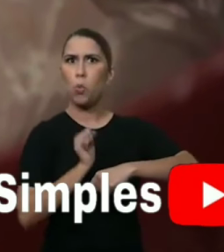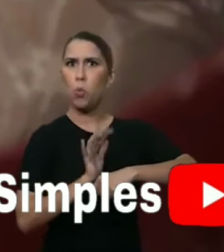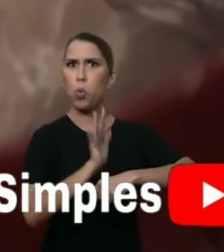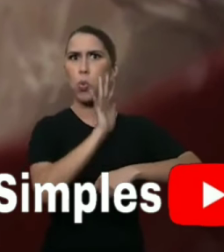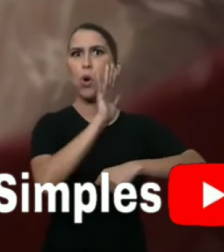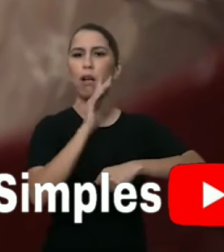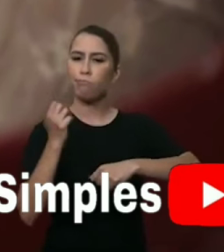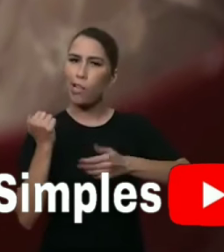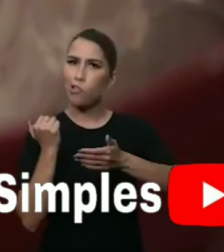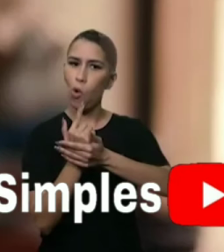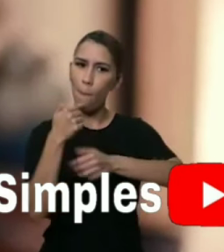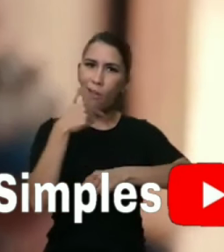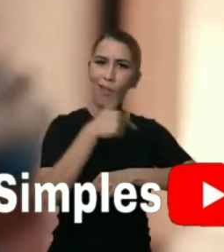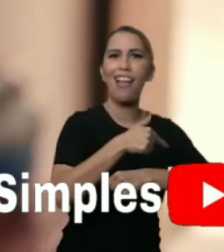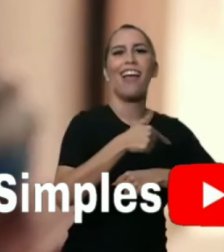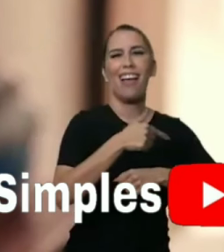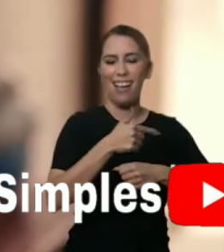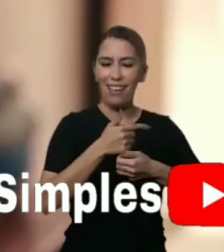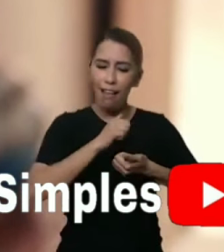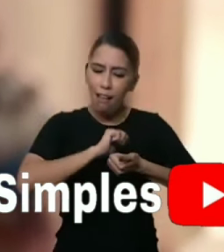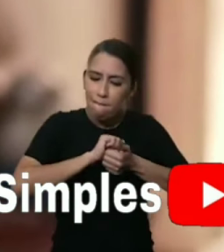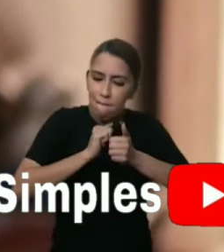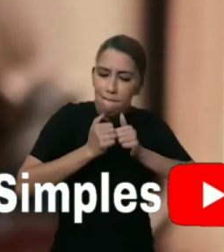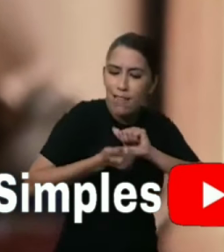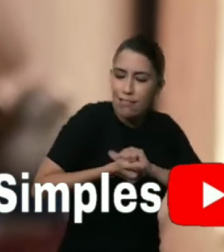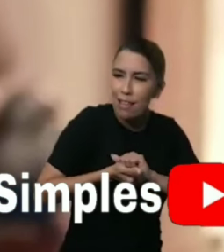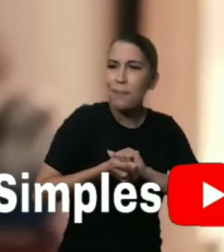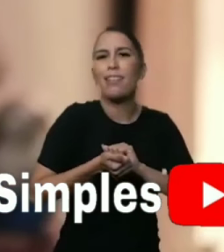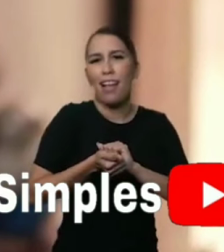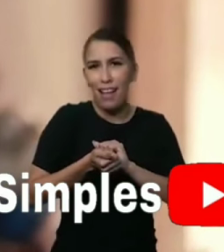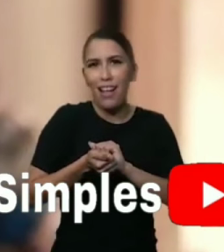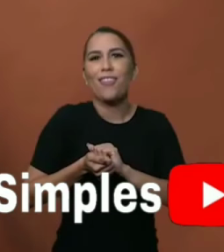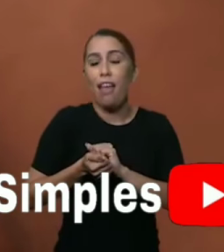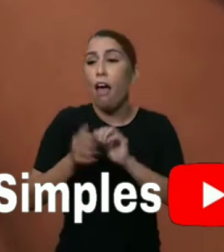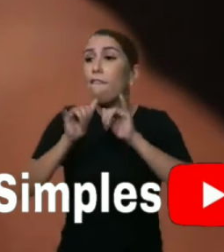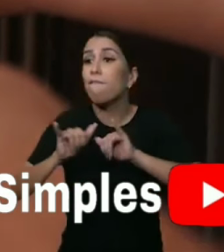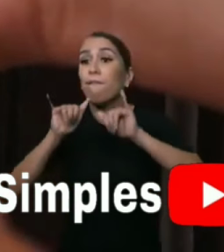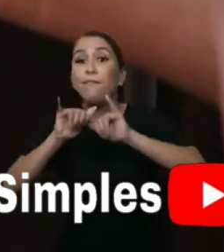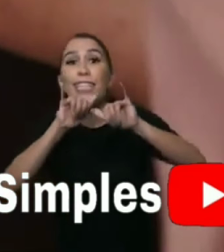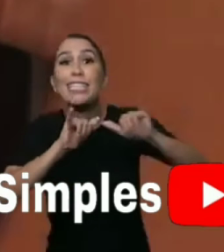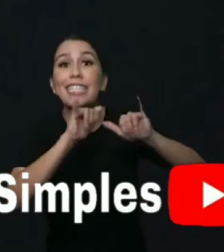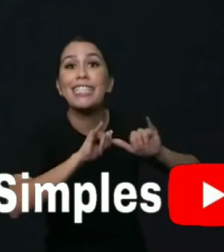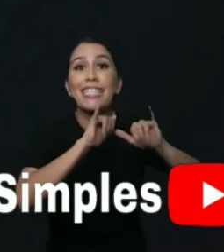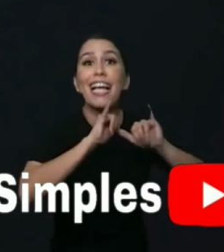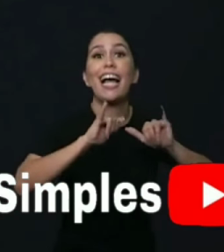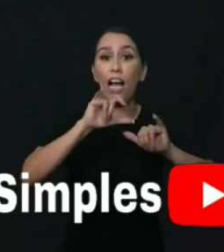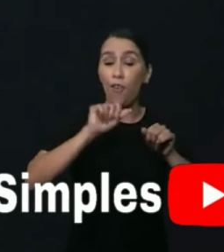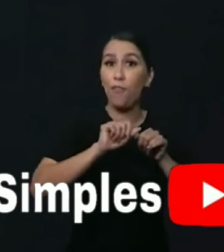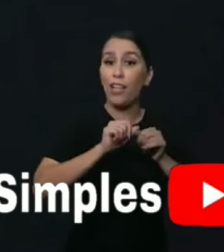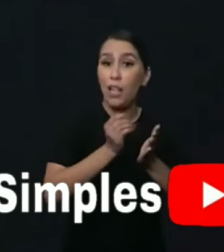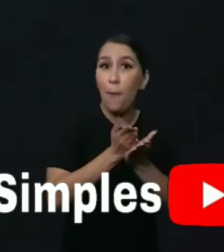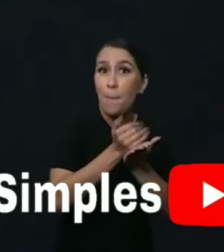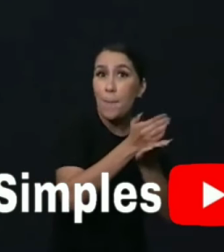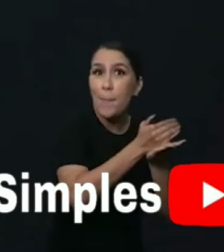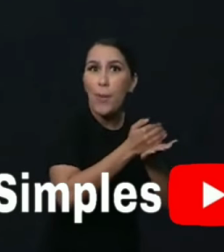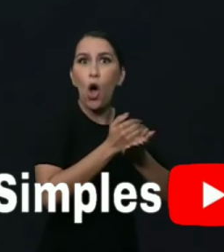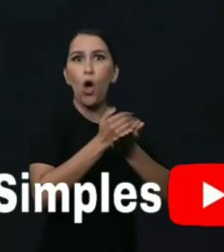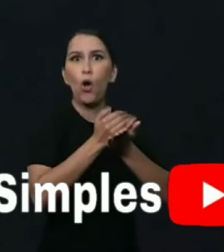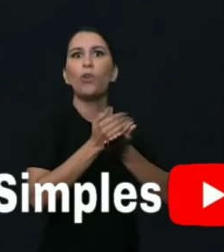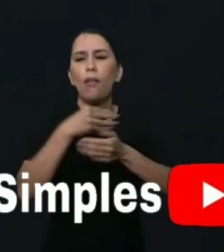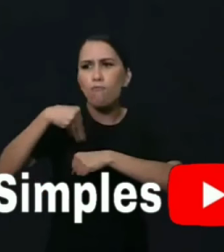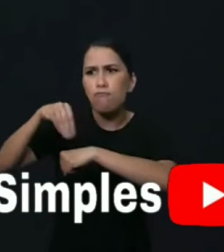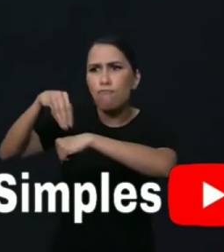Então, tudo isso a gente foi comprando e se adaptando às novas encomendas que a gente teve que realizar. Obrigada a você. De